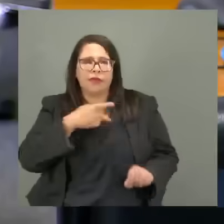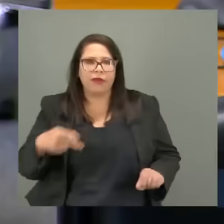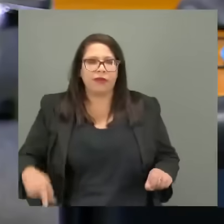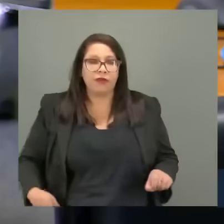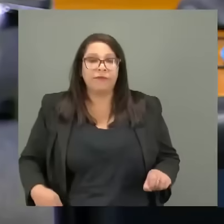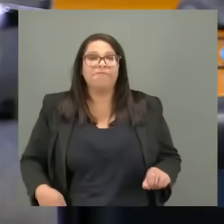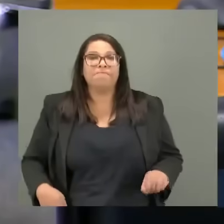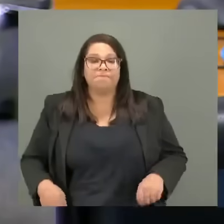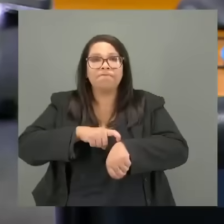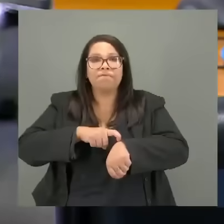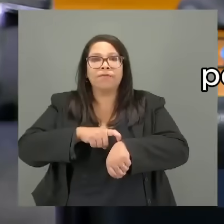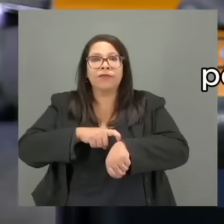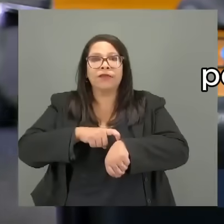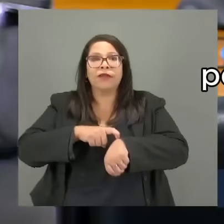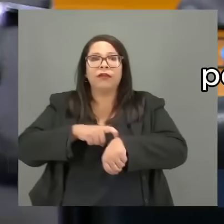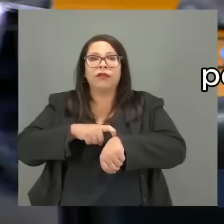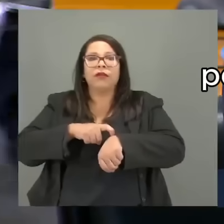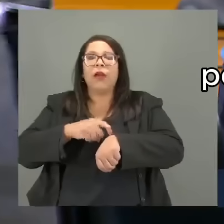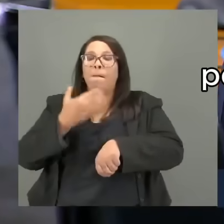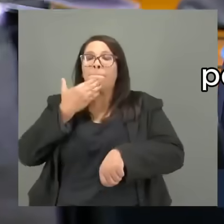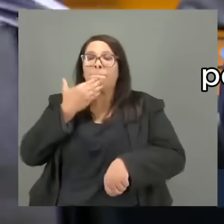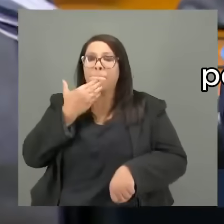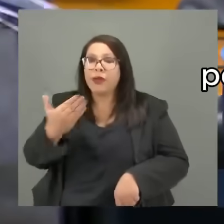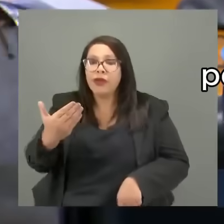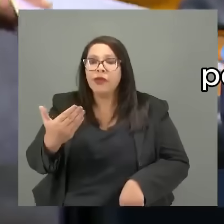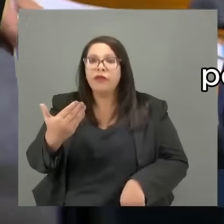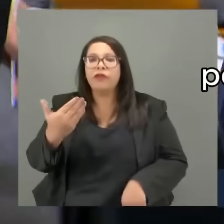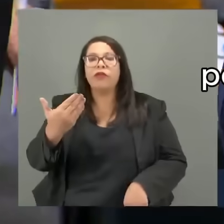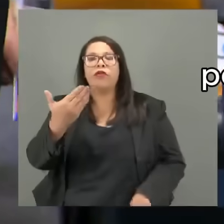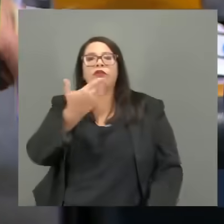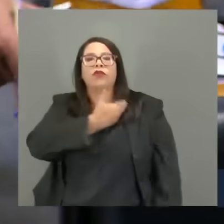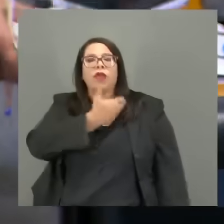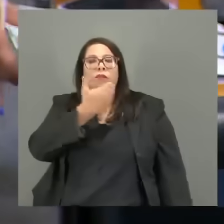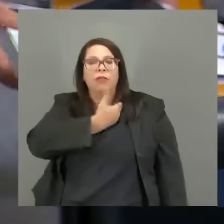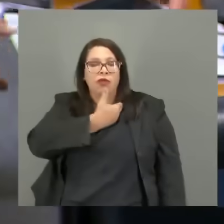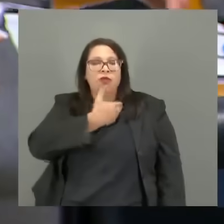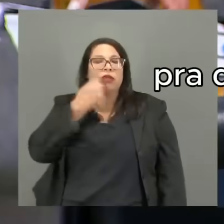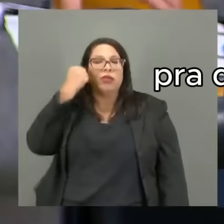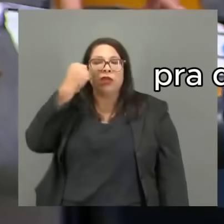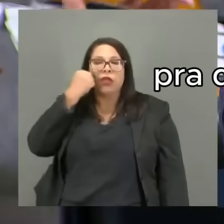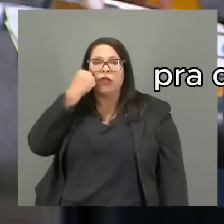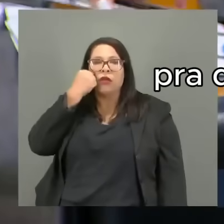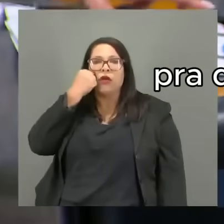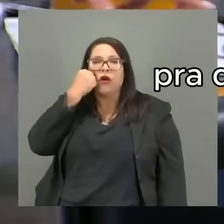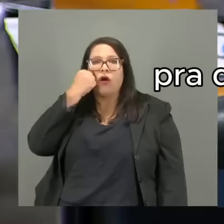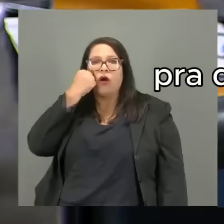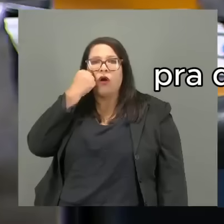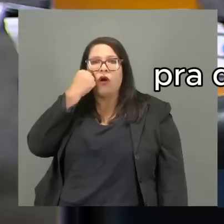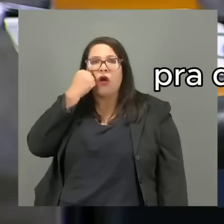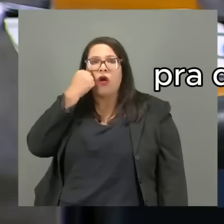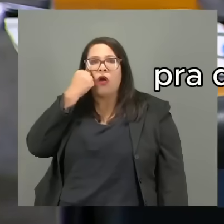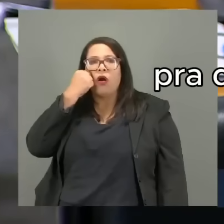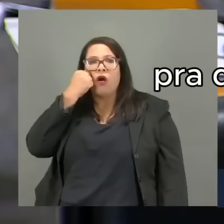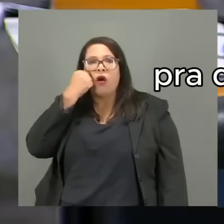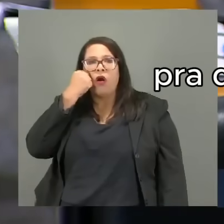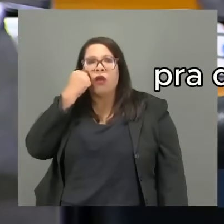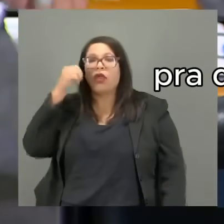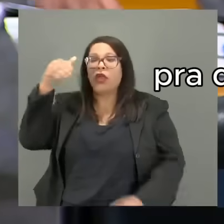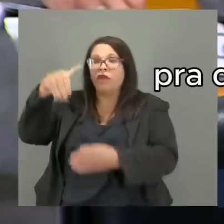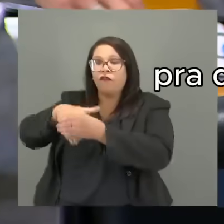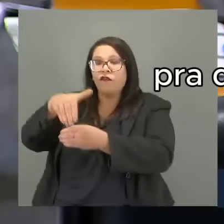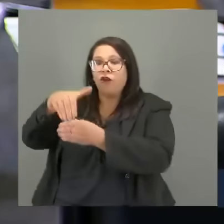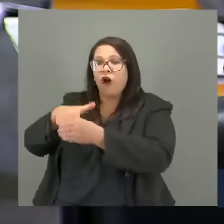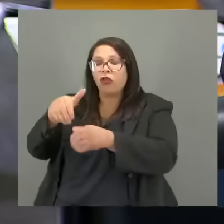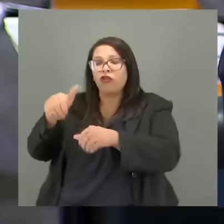de, nesse momento, pedir àqueles colegas que votariam em mim para que façam esse voto no senador